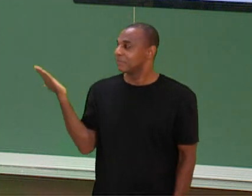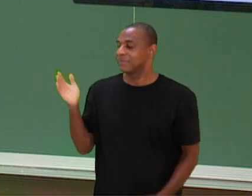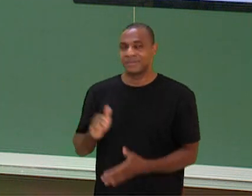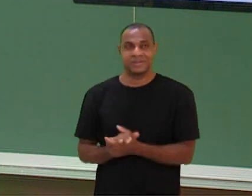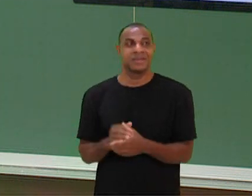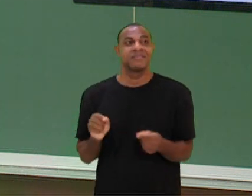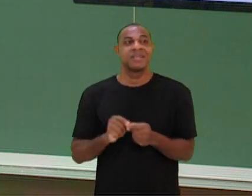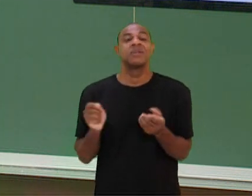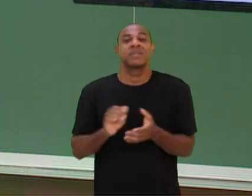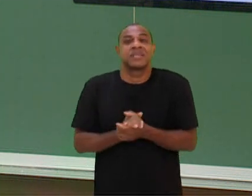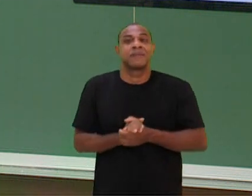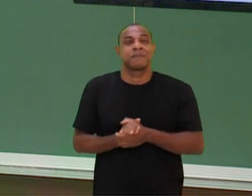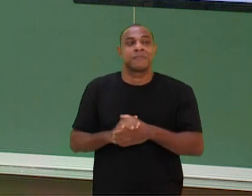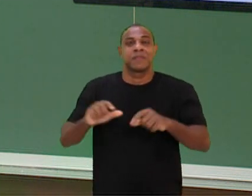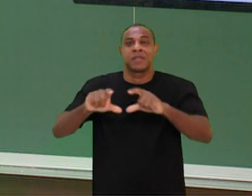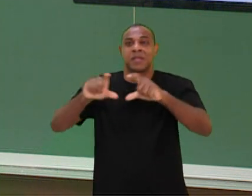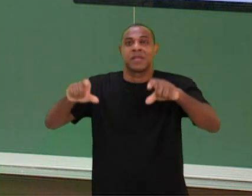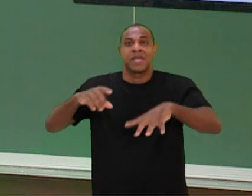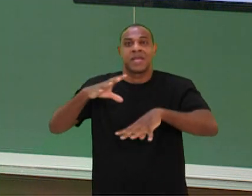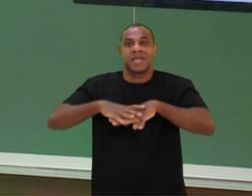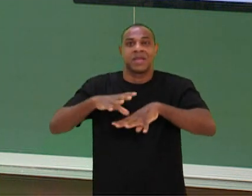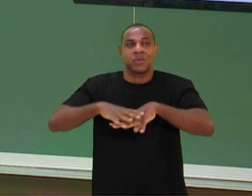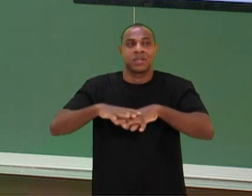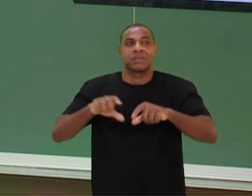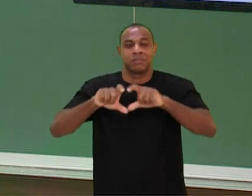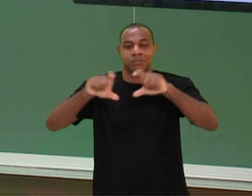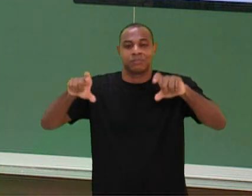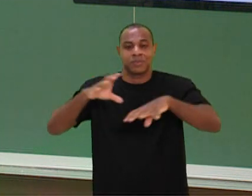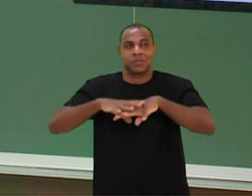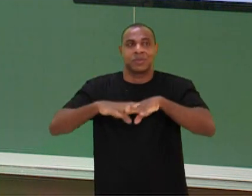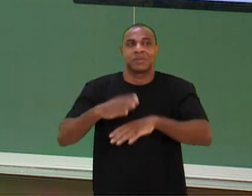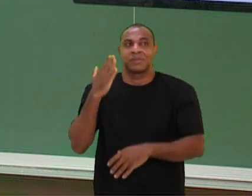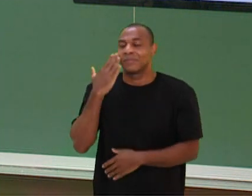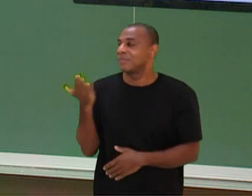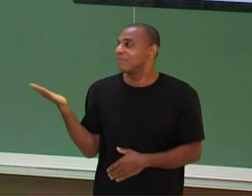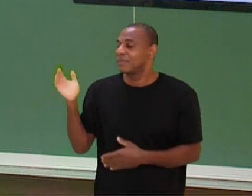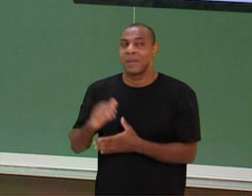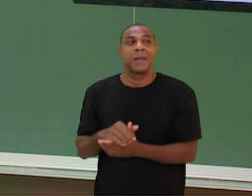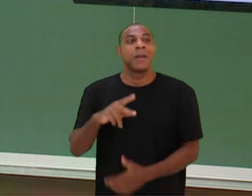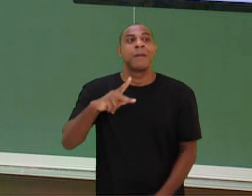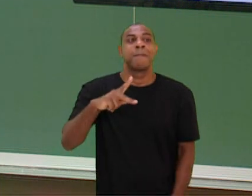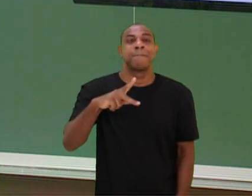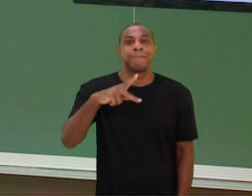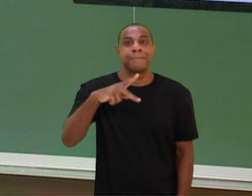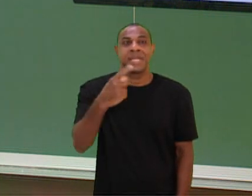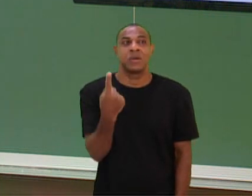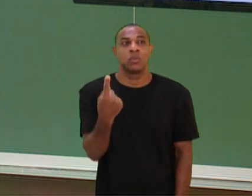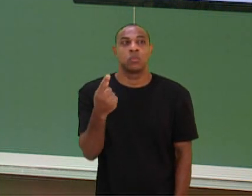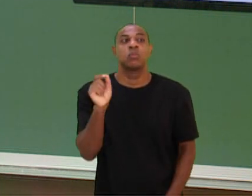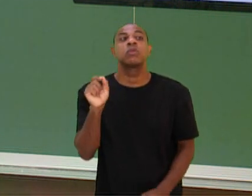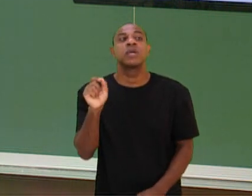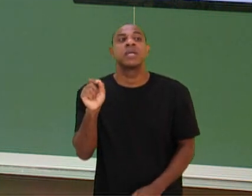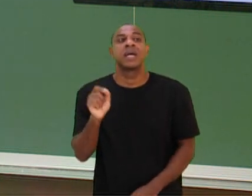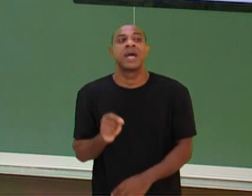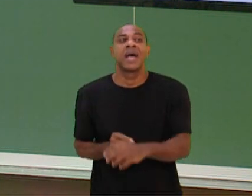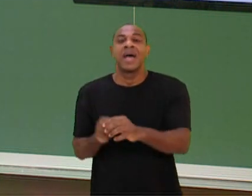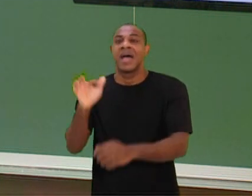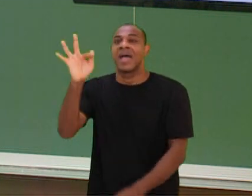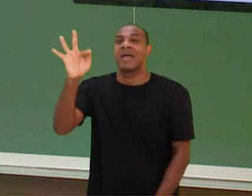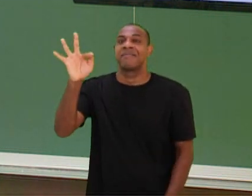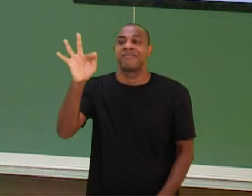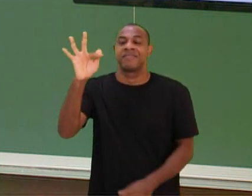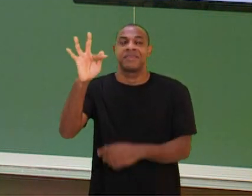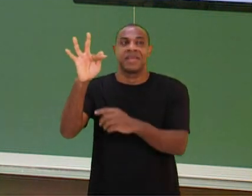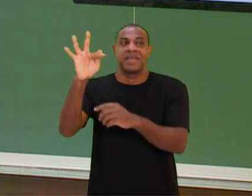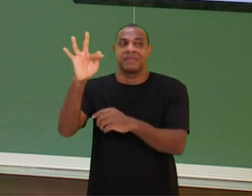que nós vamos ter? Eu vou descobrir quem é P1. P1 para mim, ele vai ser F sobre A. E